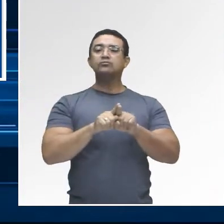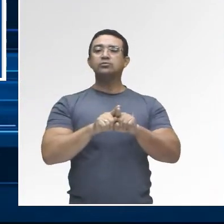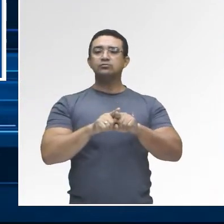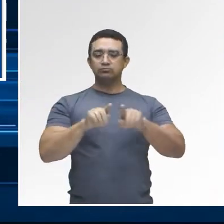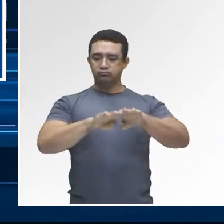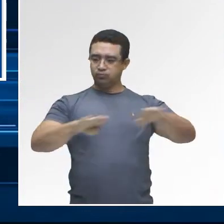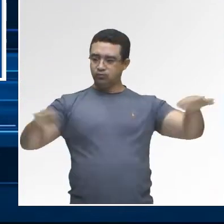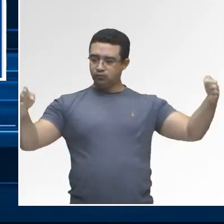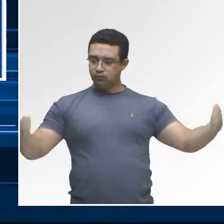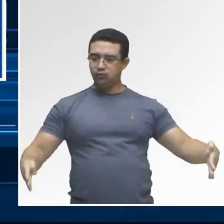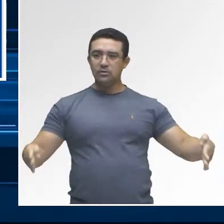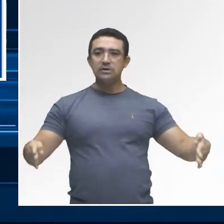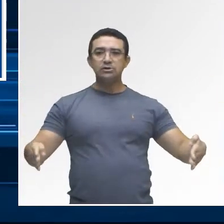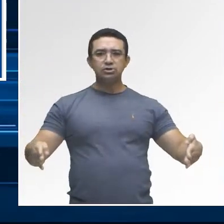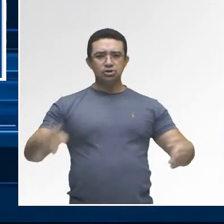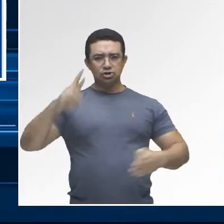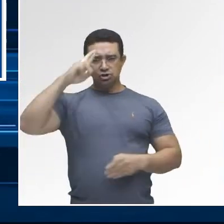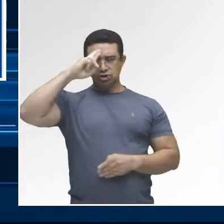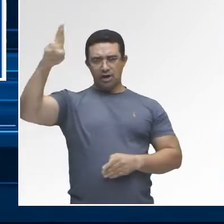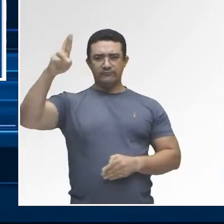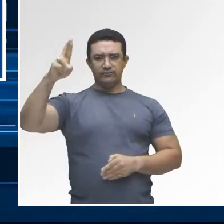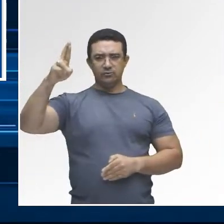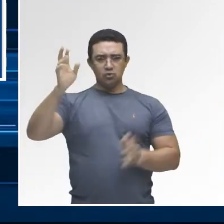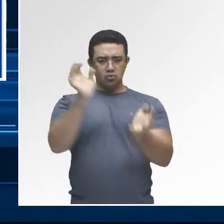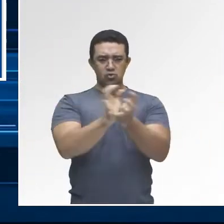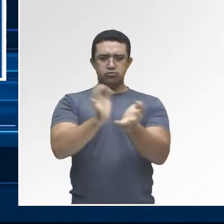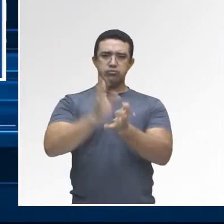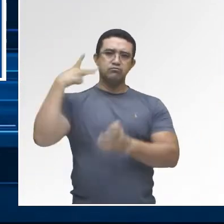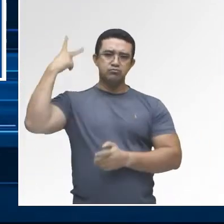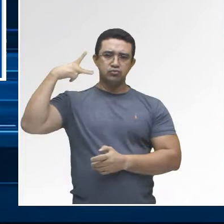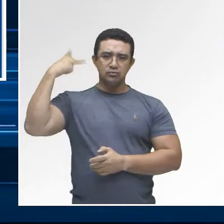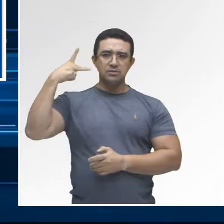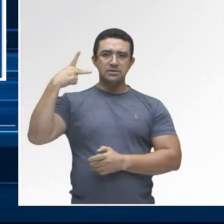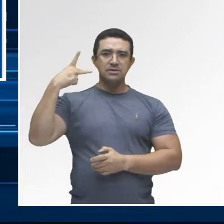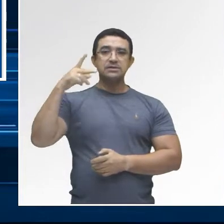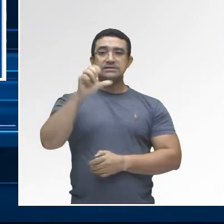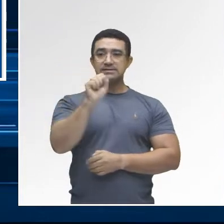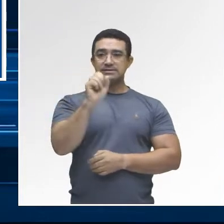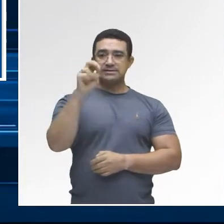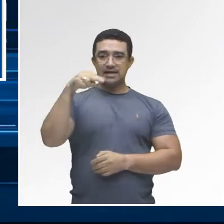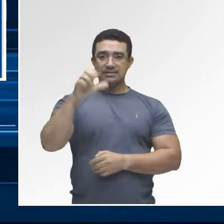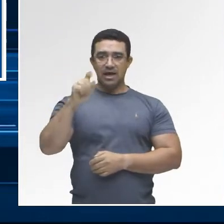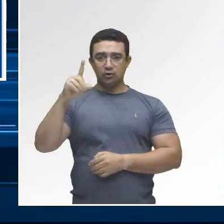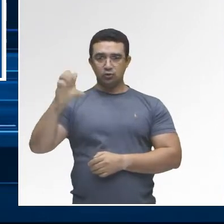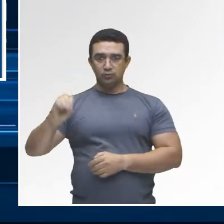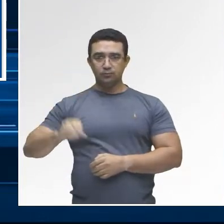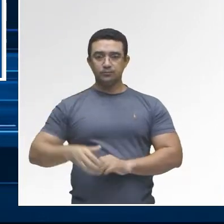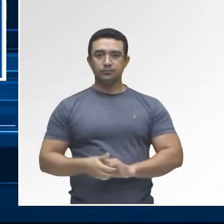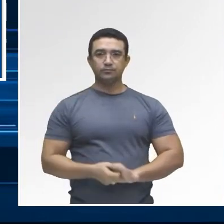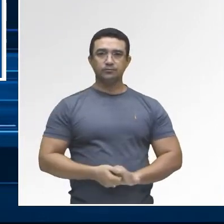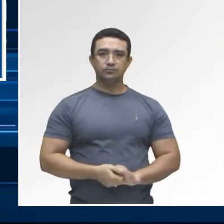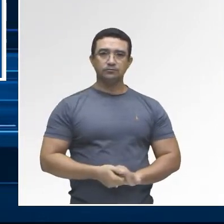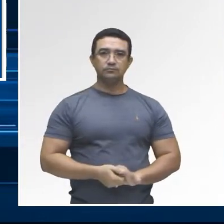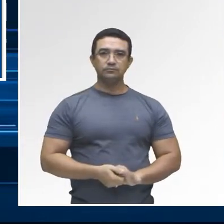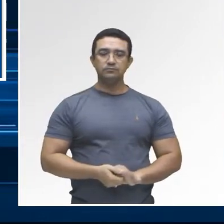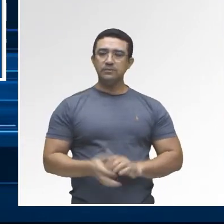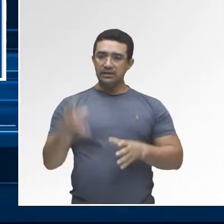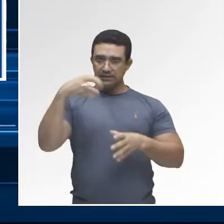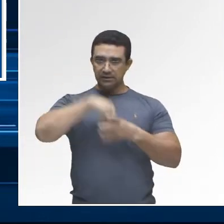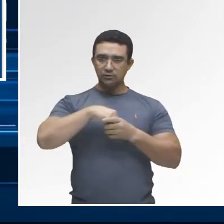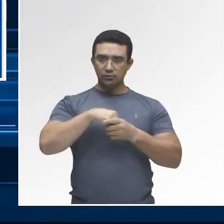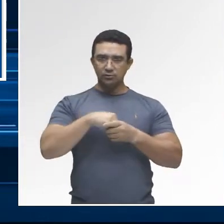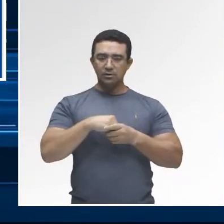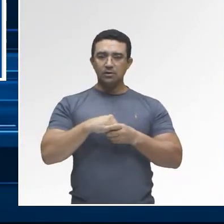mais importante, e os comícios pela justiça, tá? Então, dentro da República